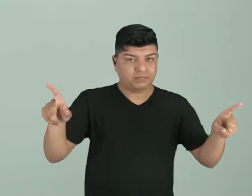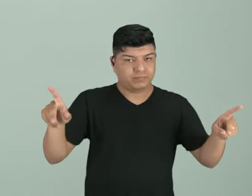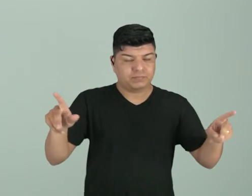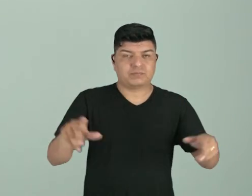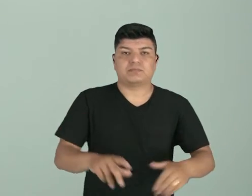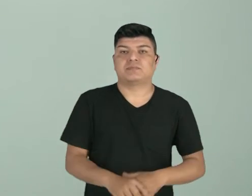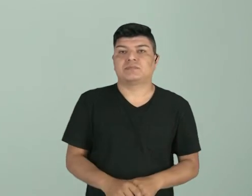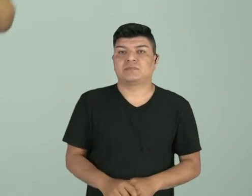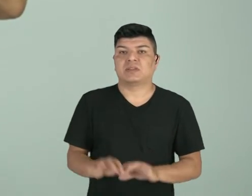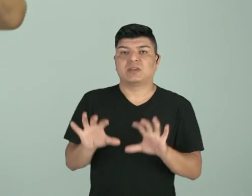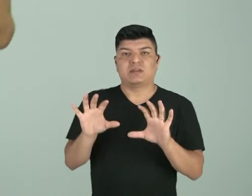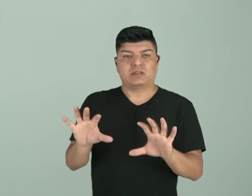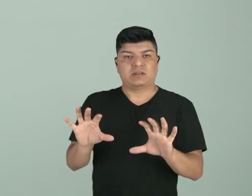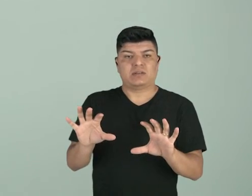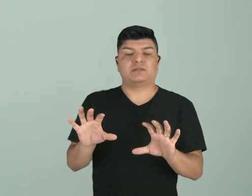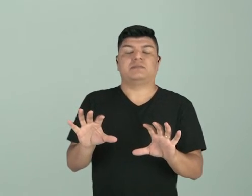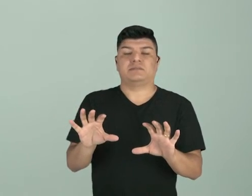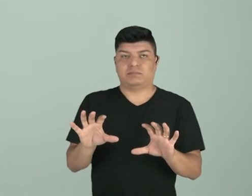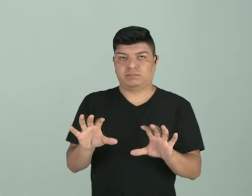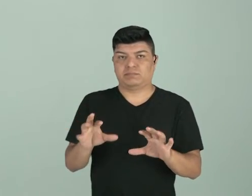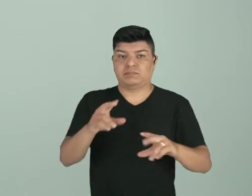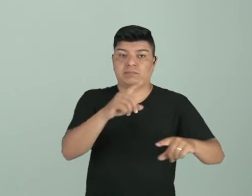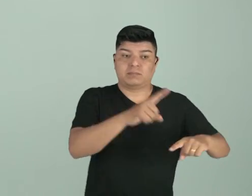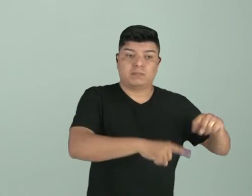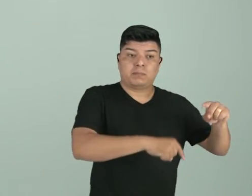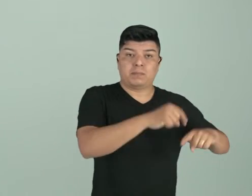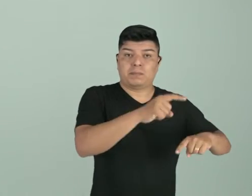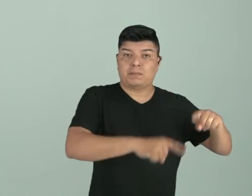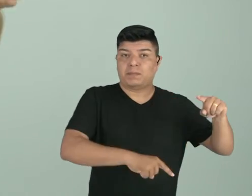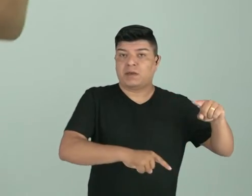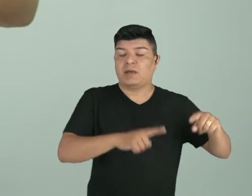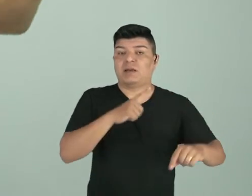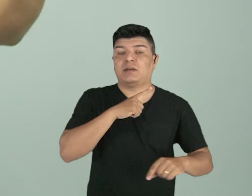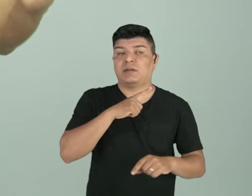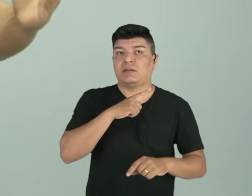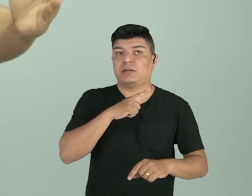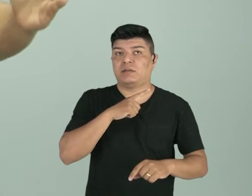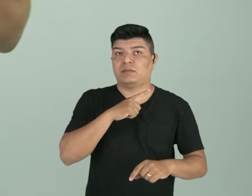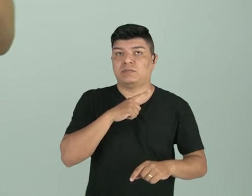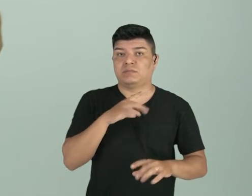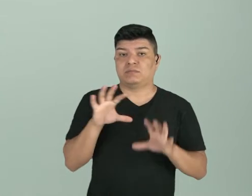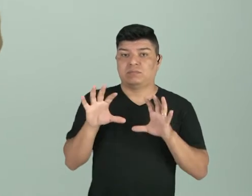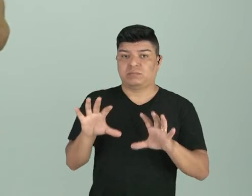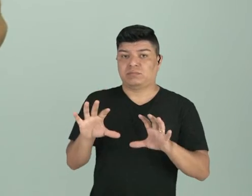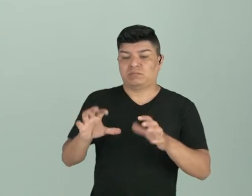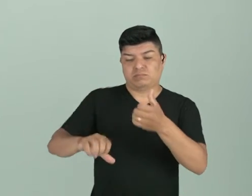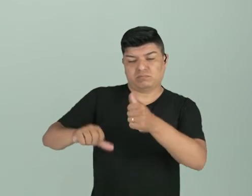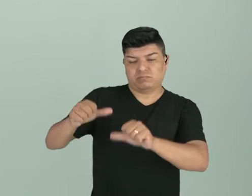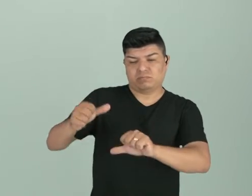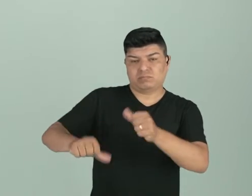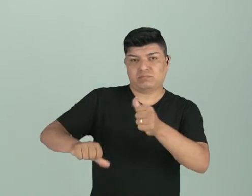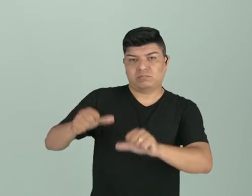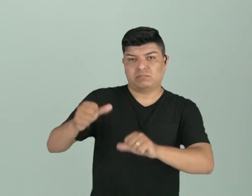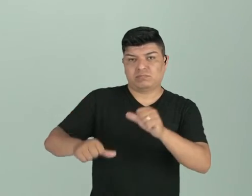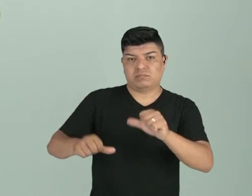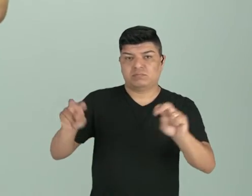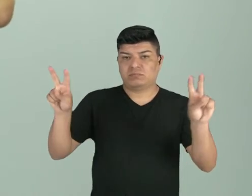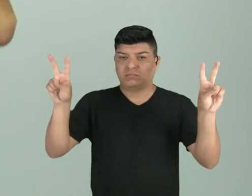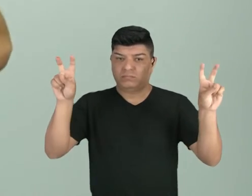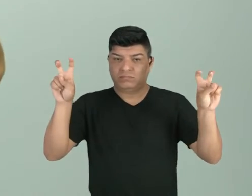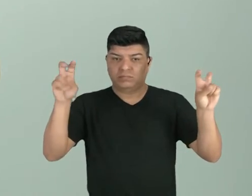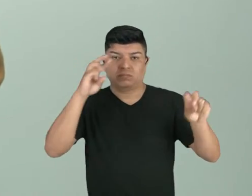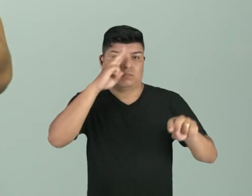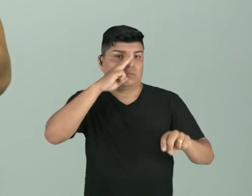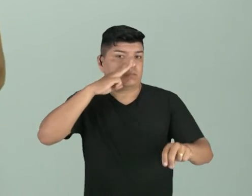produção. E são essas condições materiais que foram analisadas pela teoria